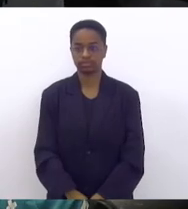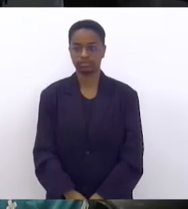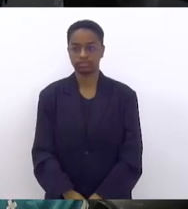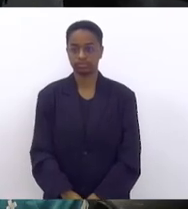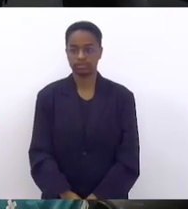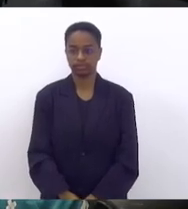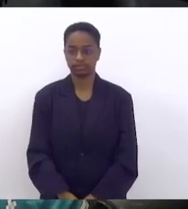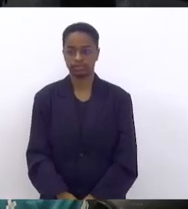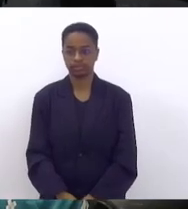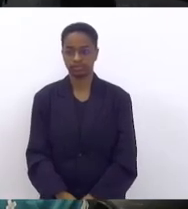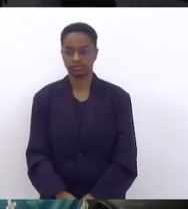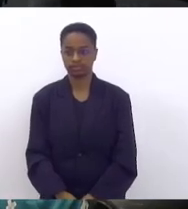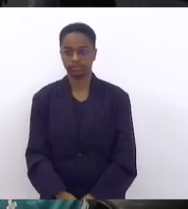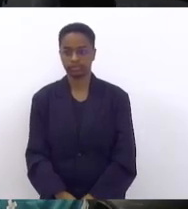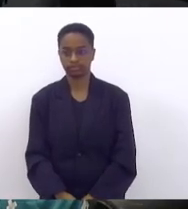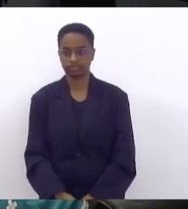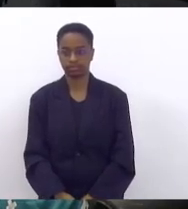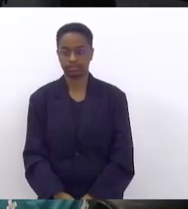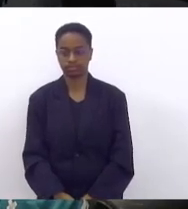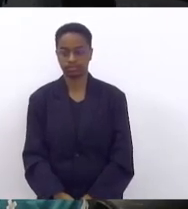marcar. Depois...